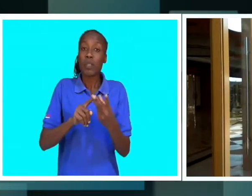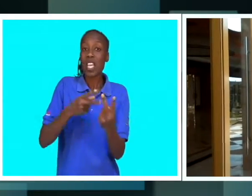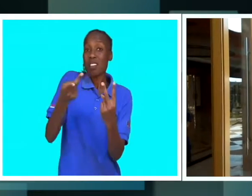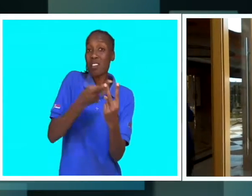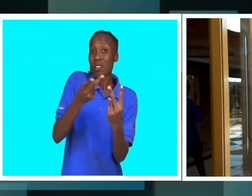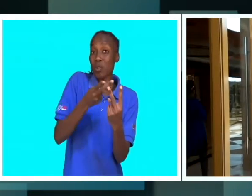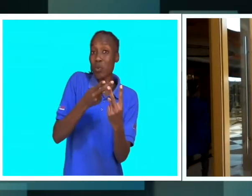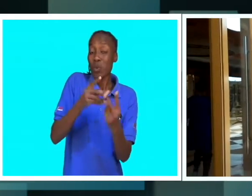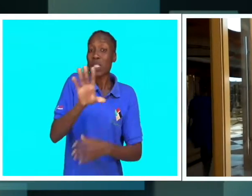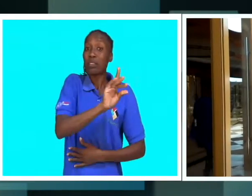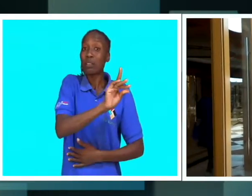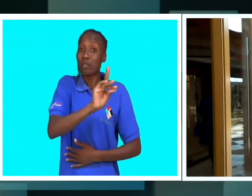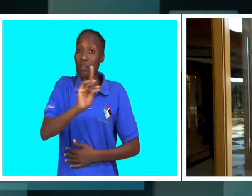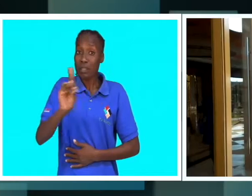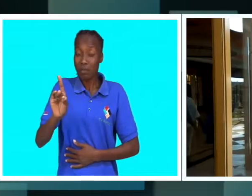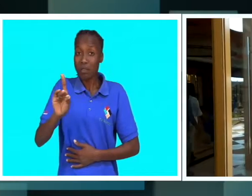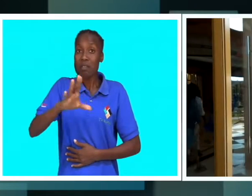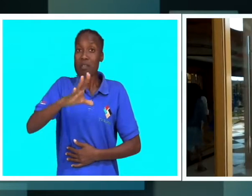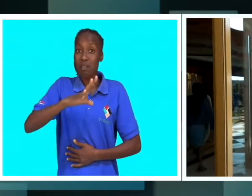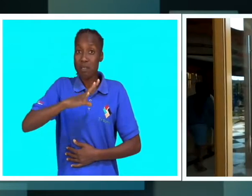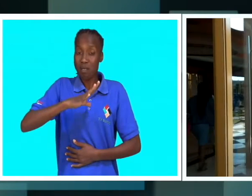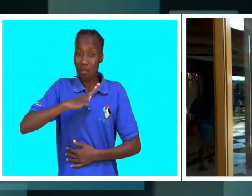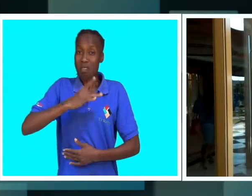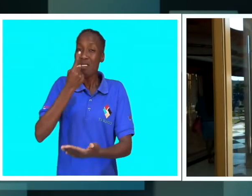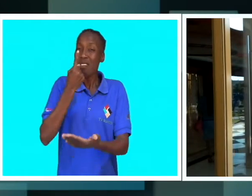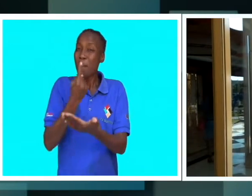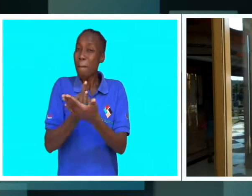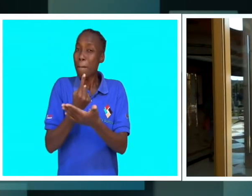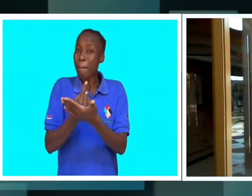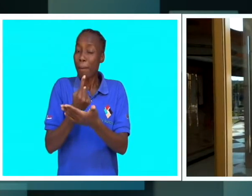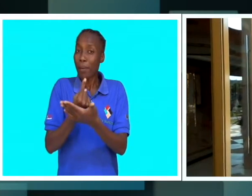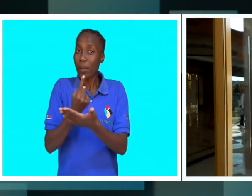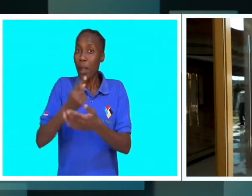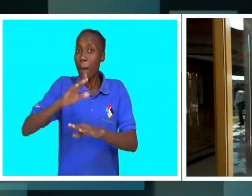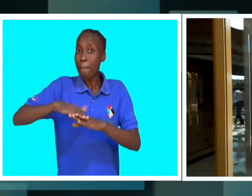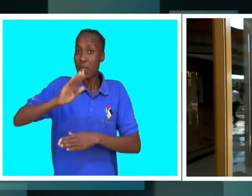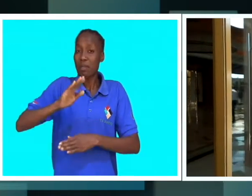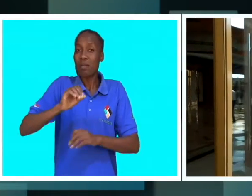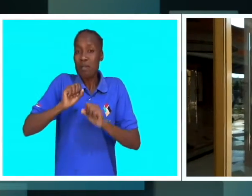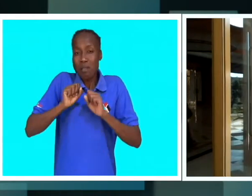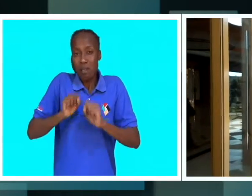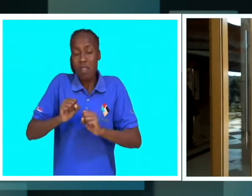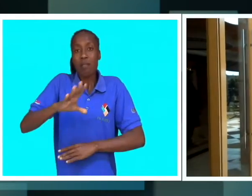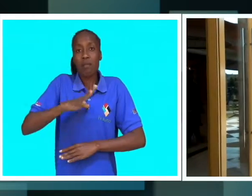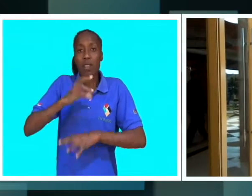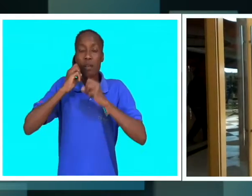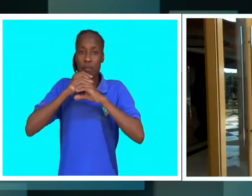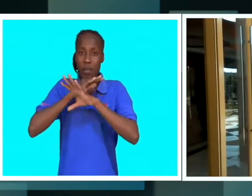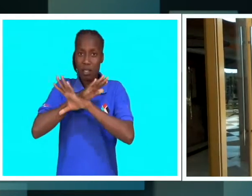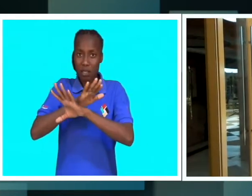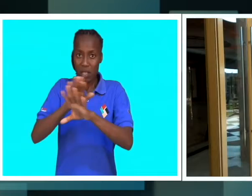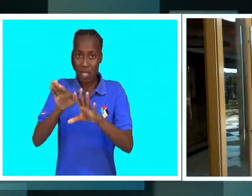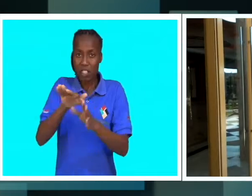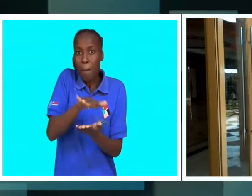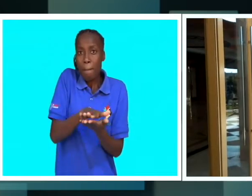São duas das deficiências que seriam importantes para nós que tivéssemos mensagens